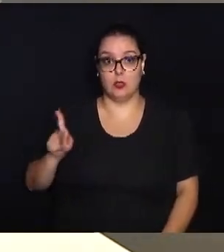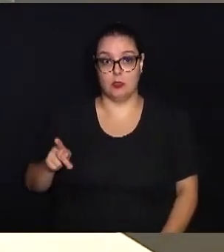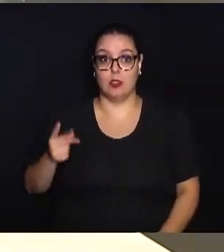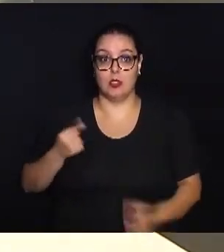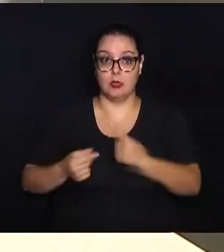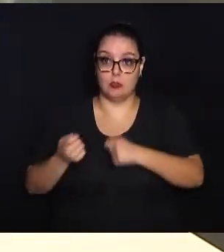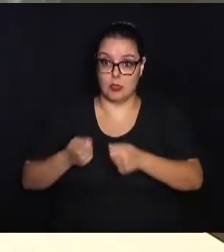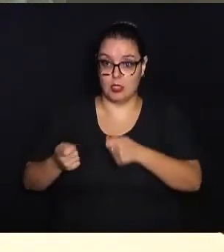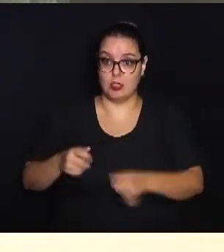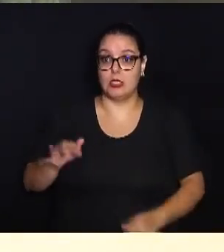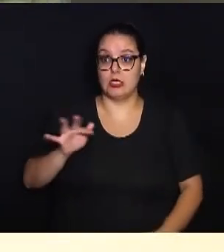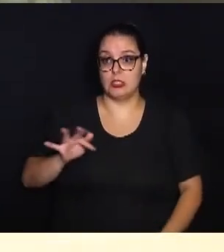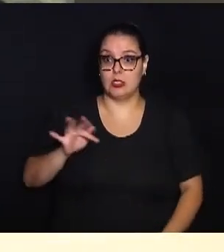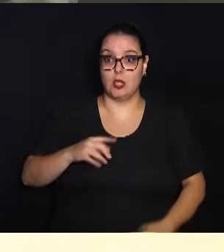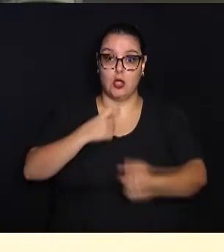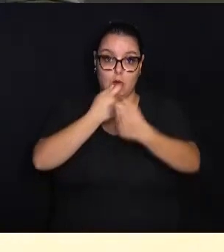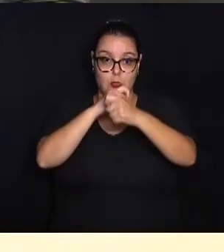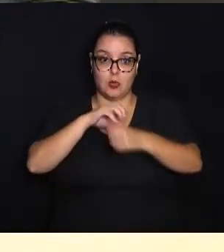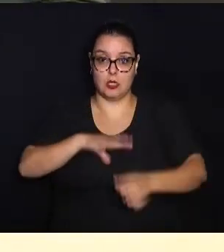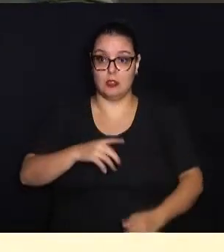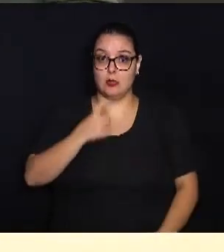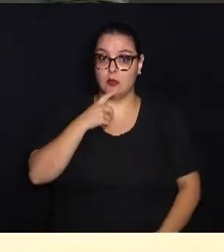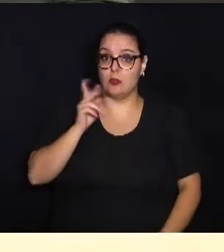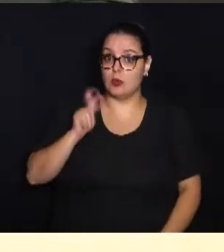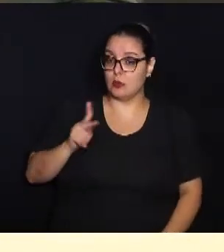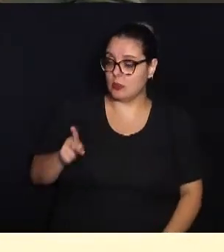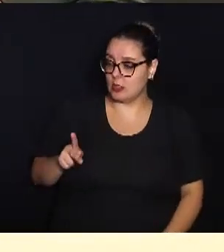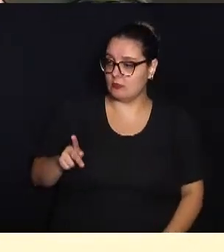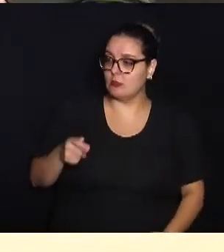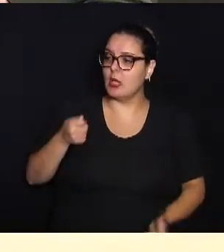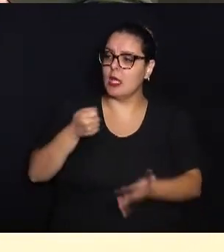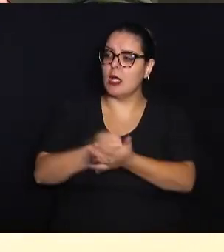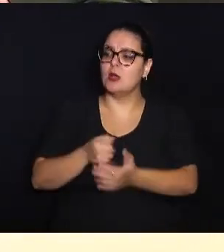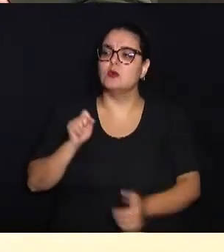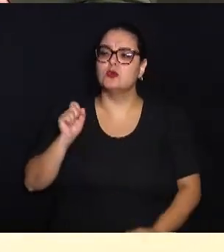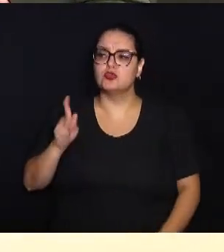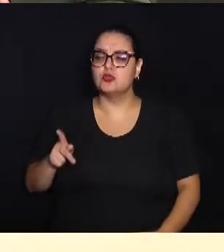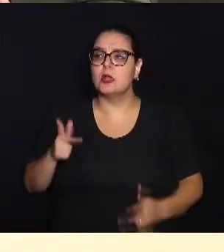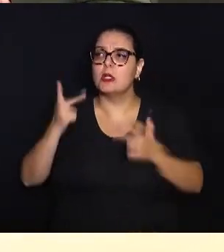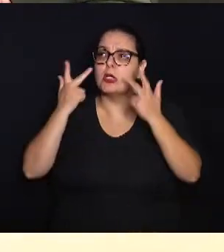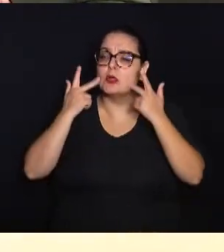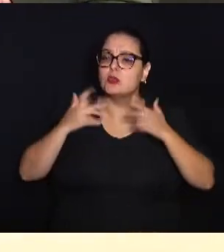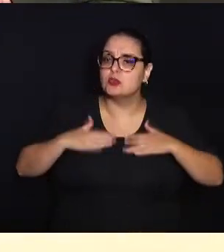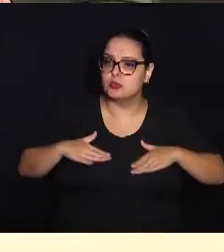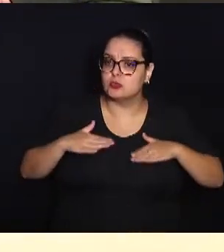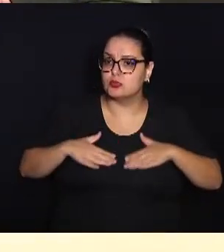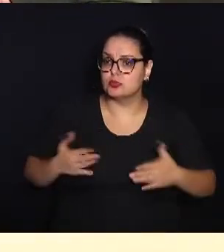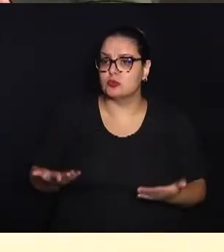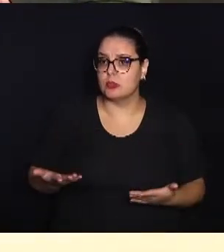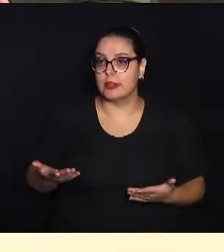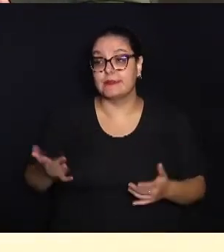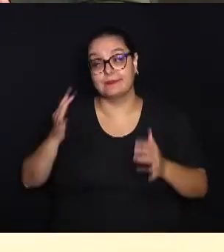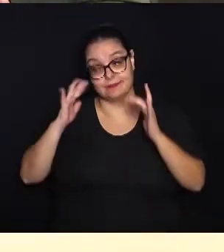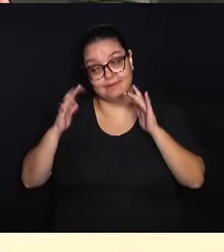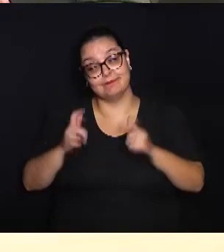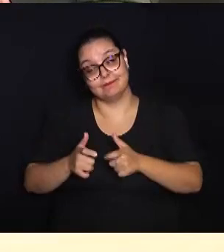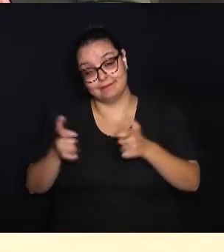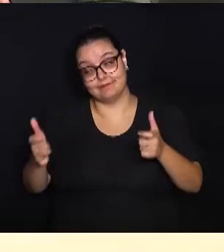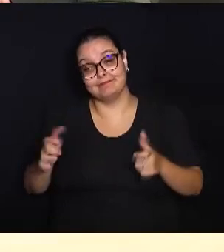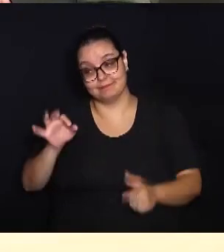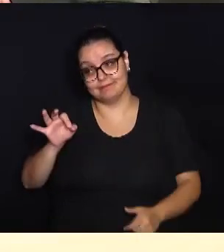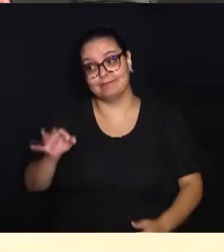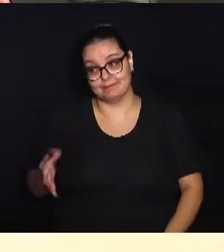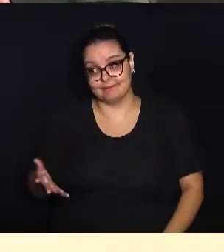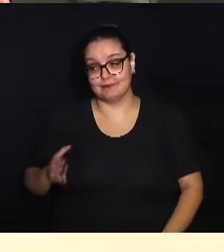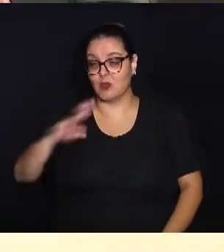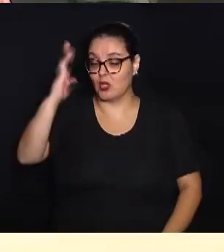Soares, professor de Economia da Faculdade PUC Campinas. Professor, garantir uma aposentadoria tranquila é um sonho de